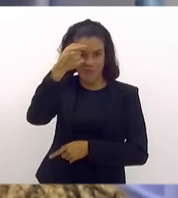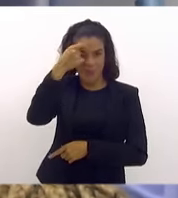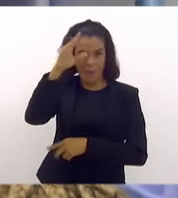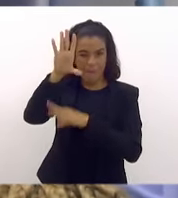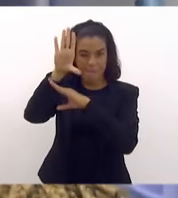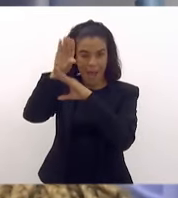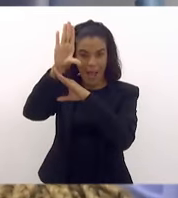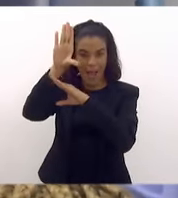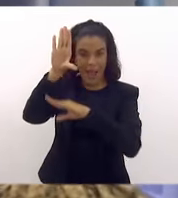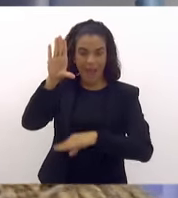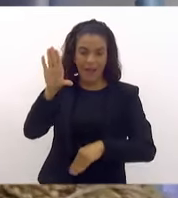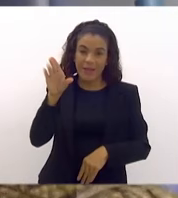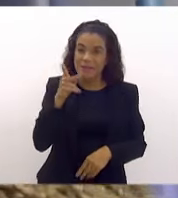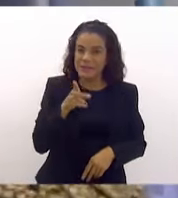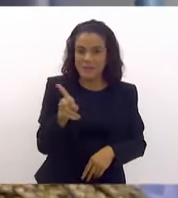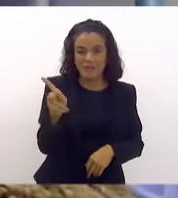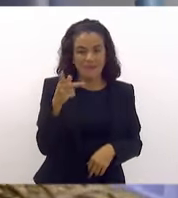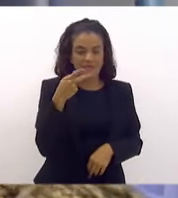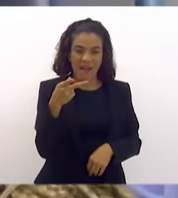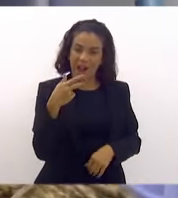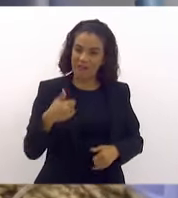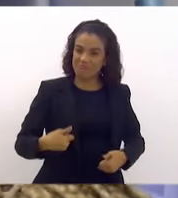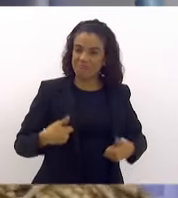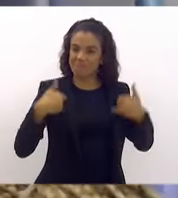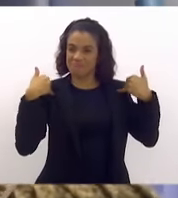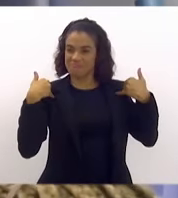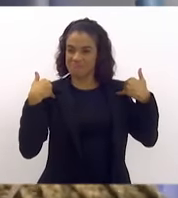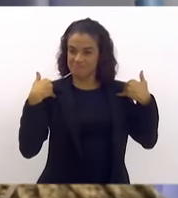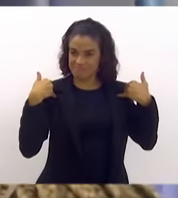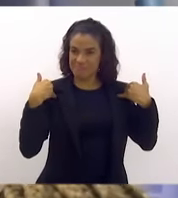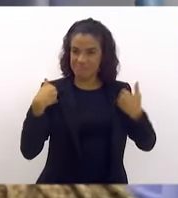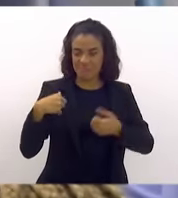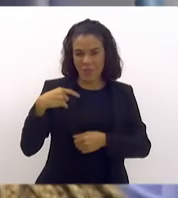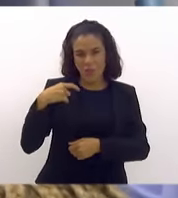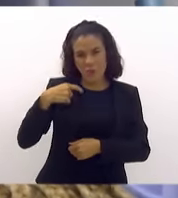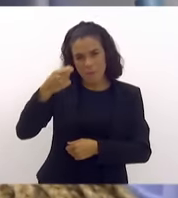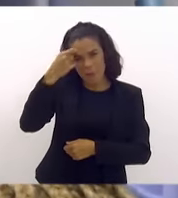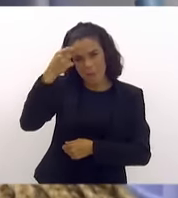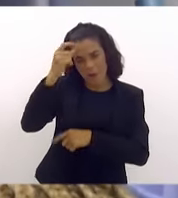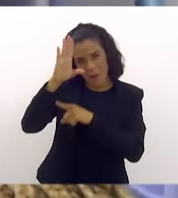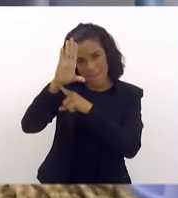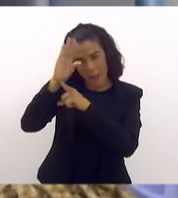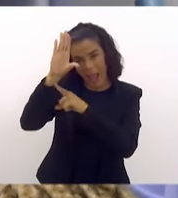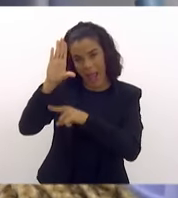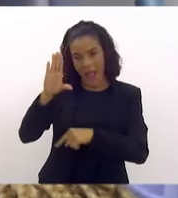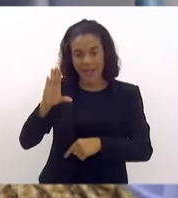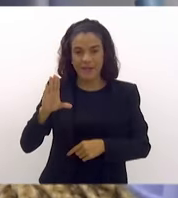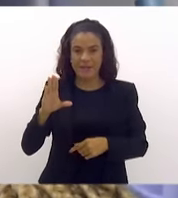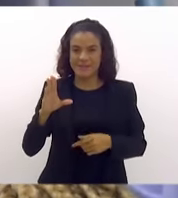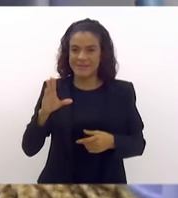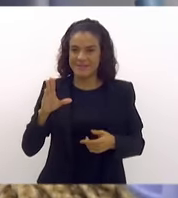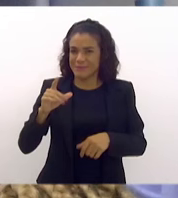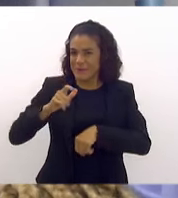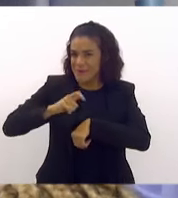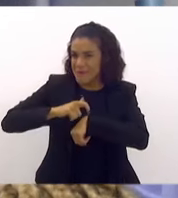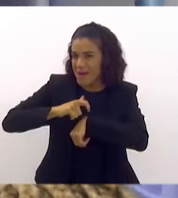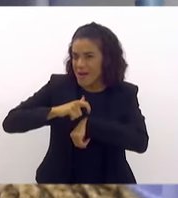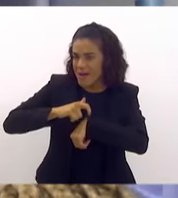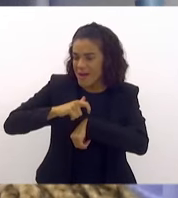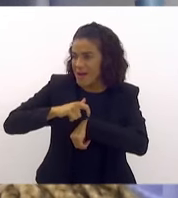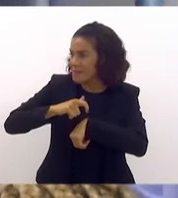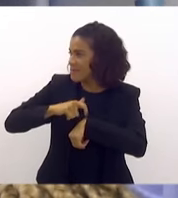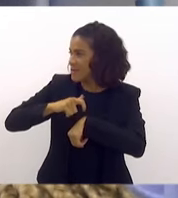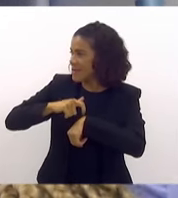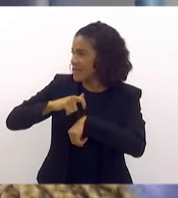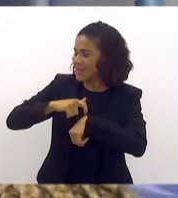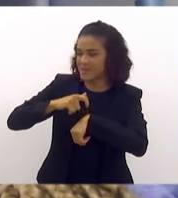fotográfica eu falo isso sempre me gabo disso inclusive eu tenho memória fot naquele momento né